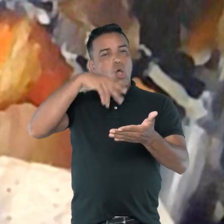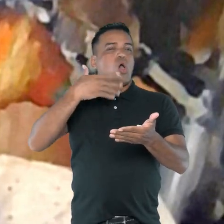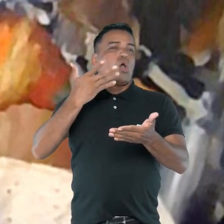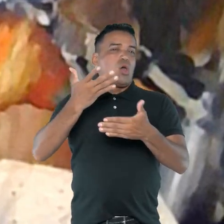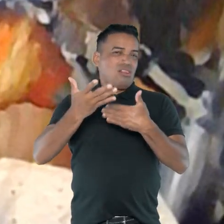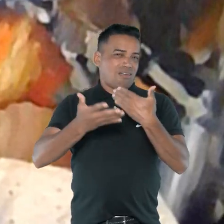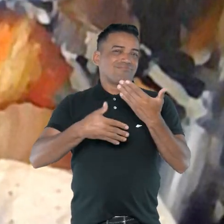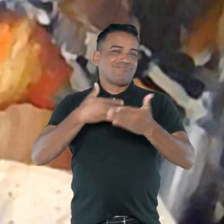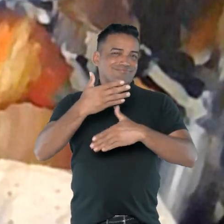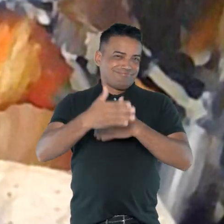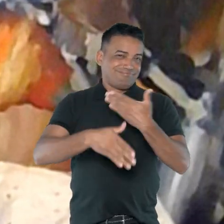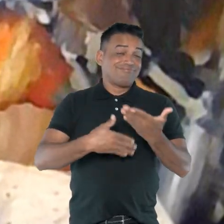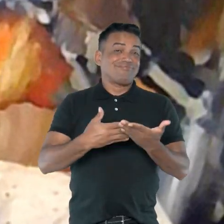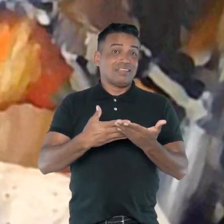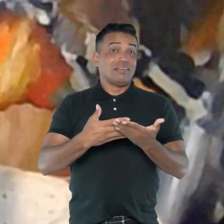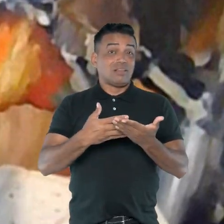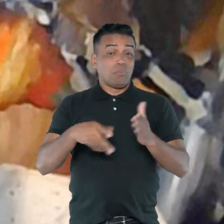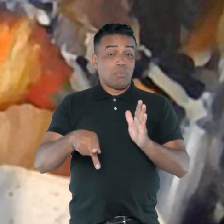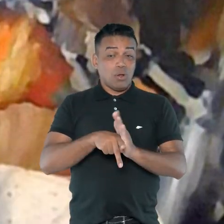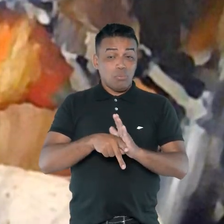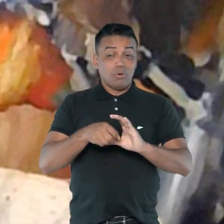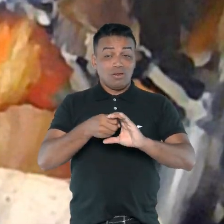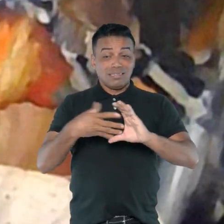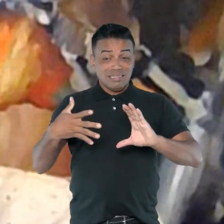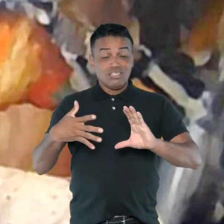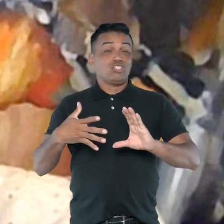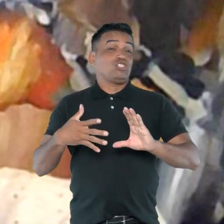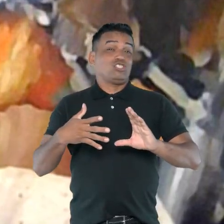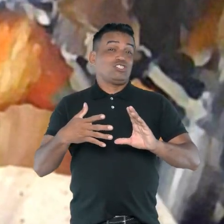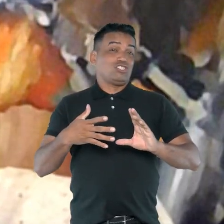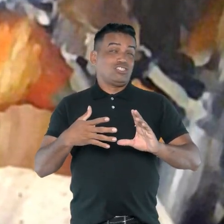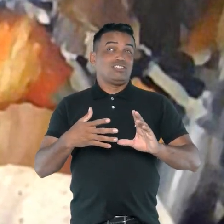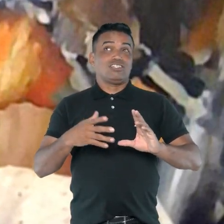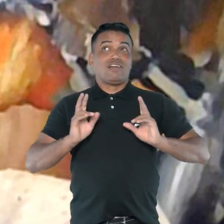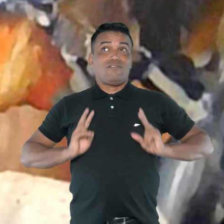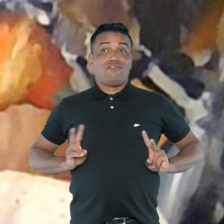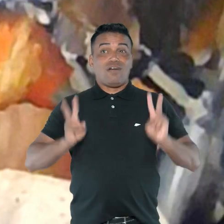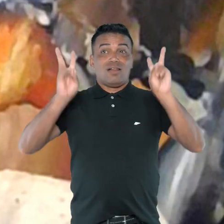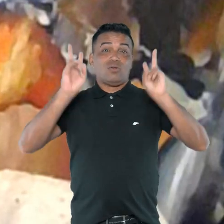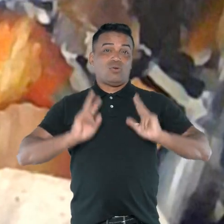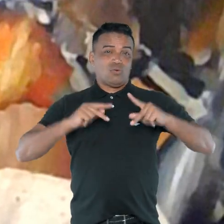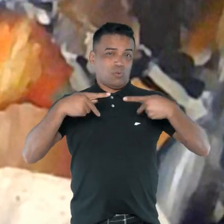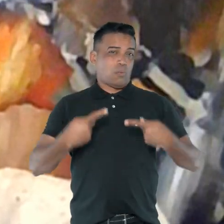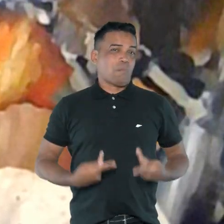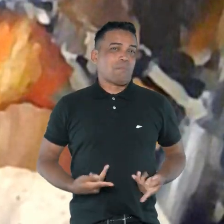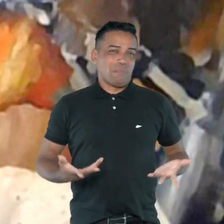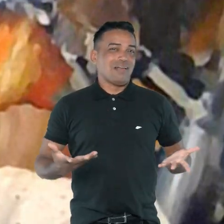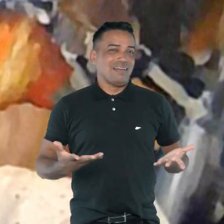menos rude e mais humana, assim, mais ambivalente mesmo, assim,